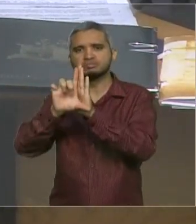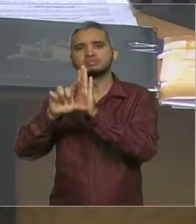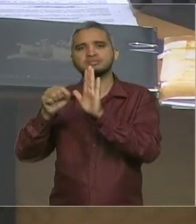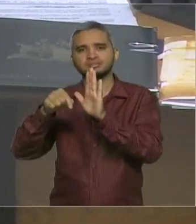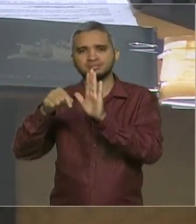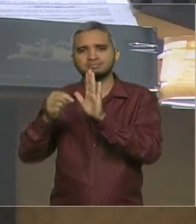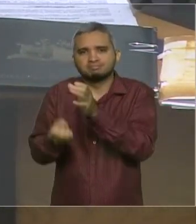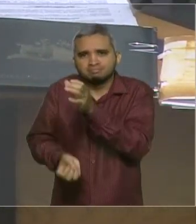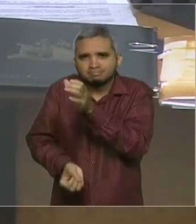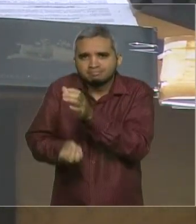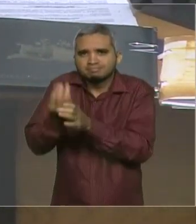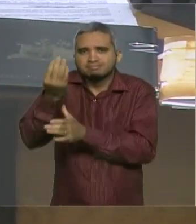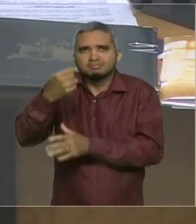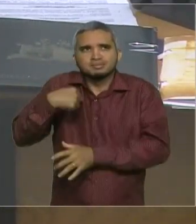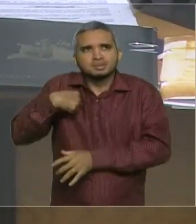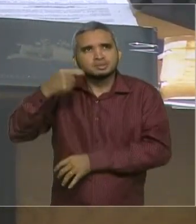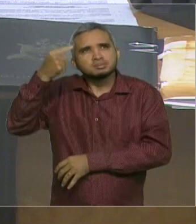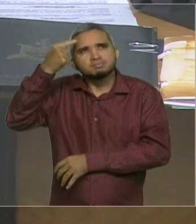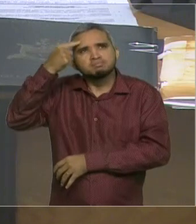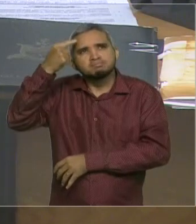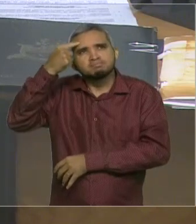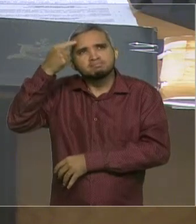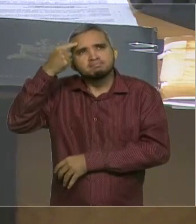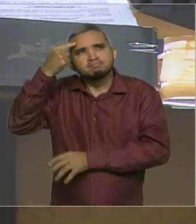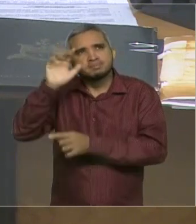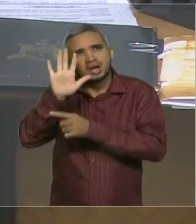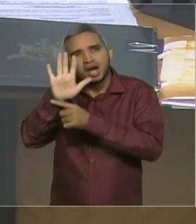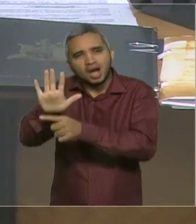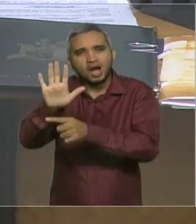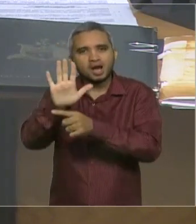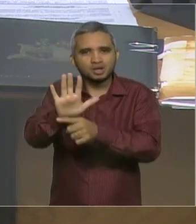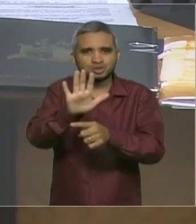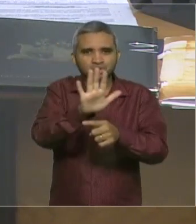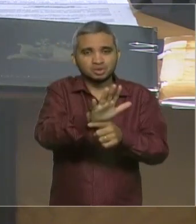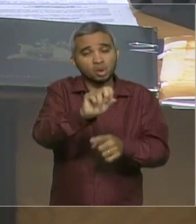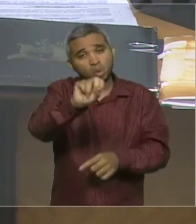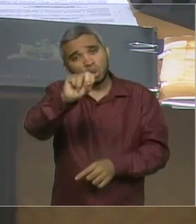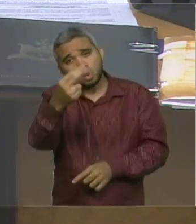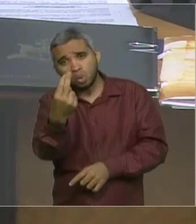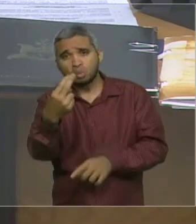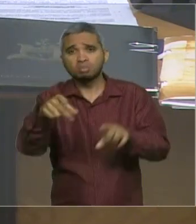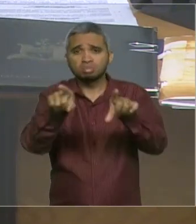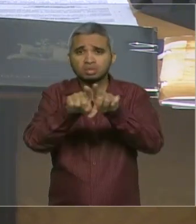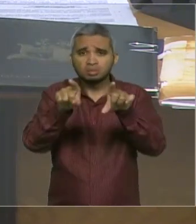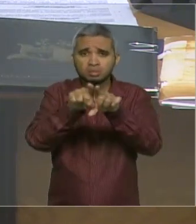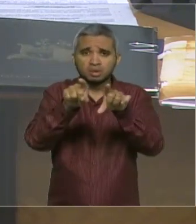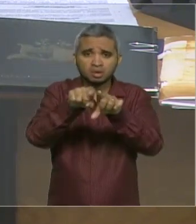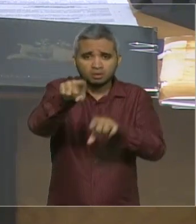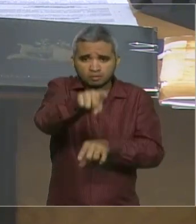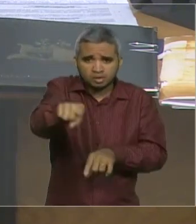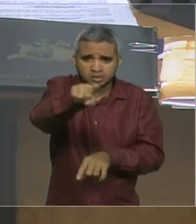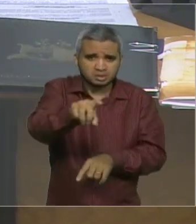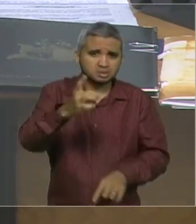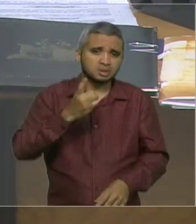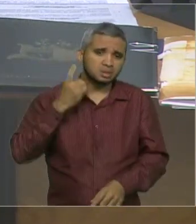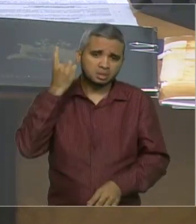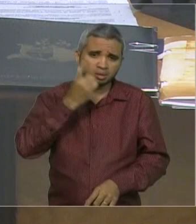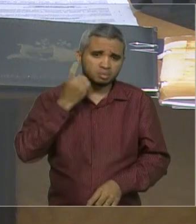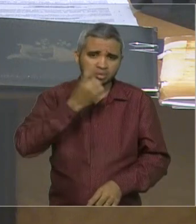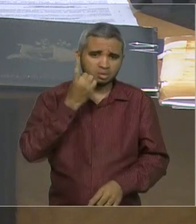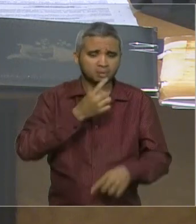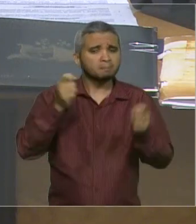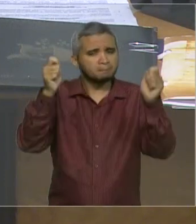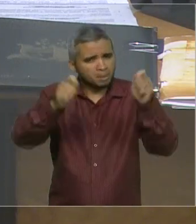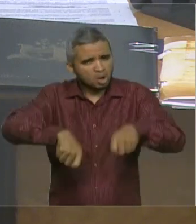por mim, ou leis pensadas por qualquer um de vocês, meus pares, que possa